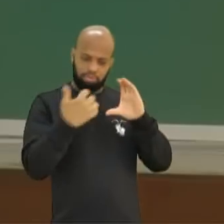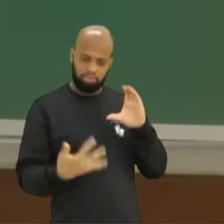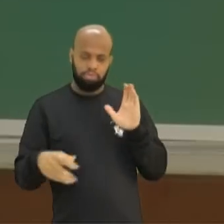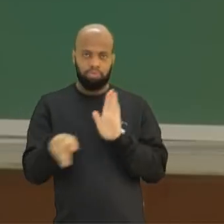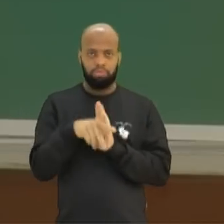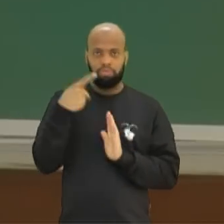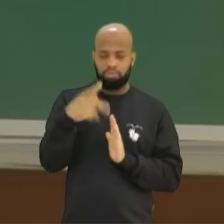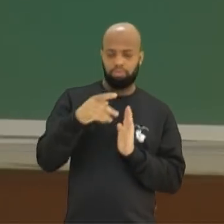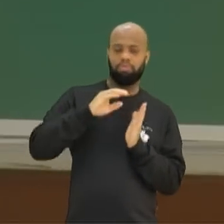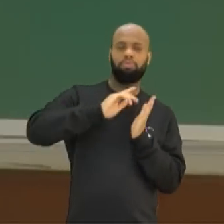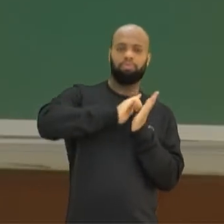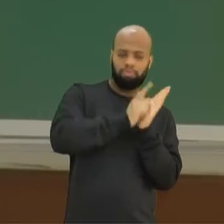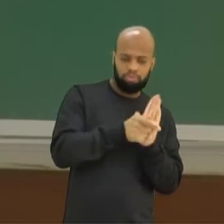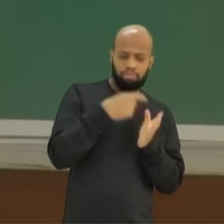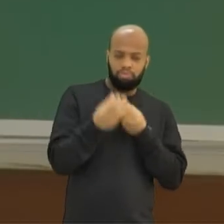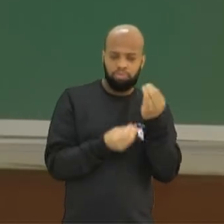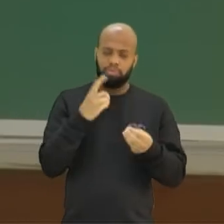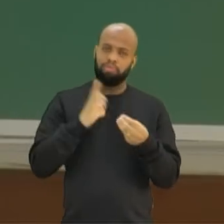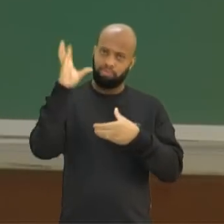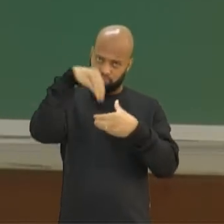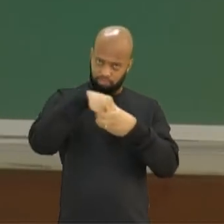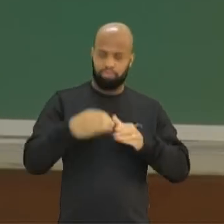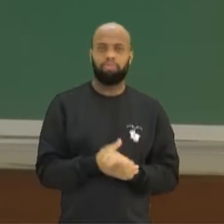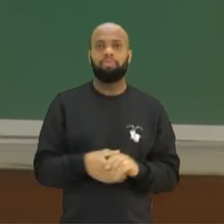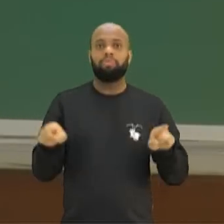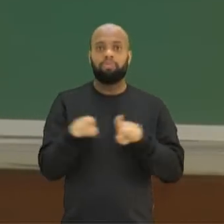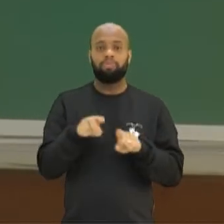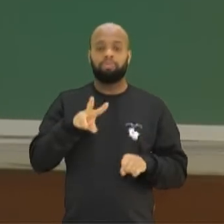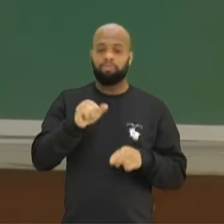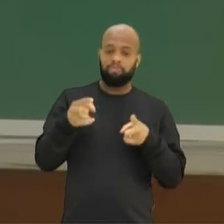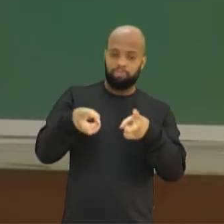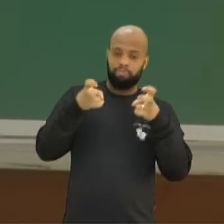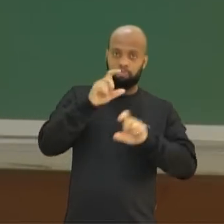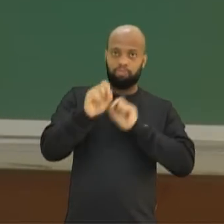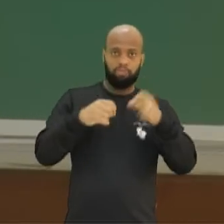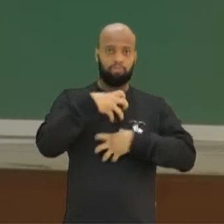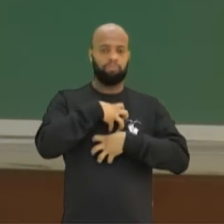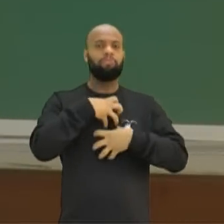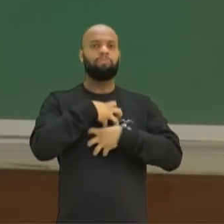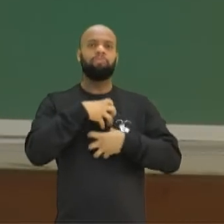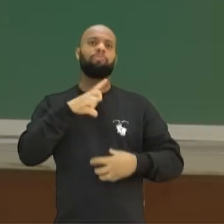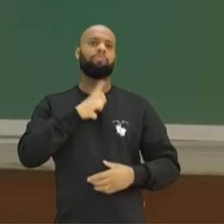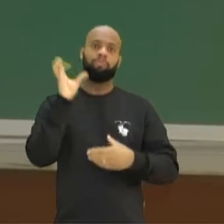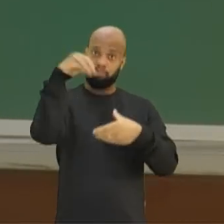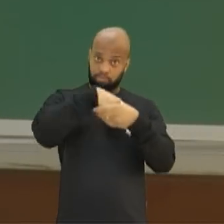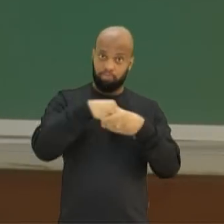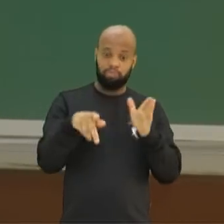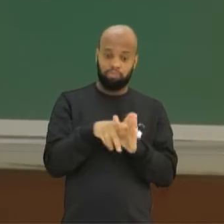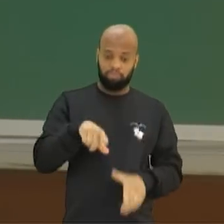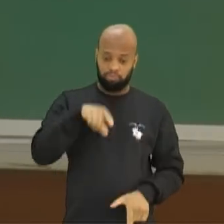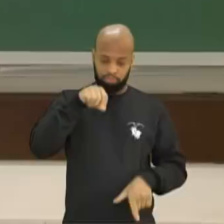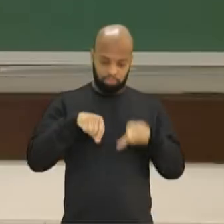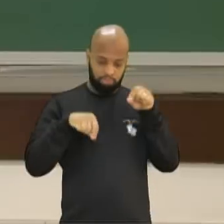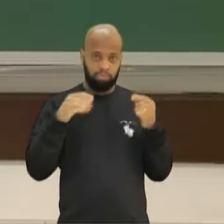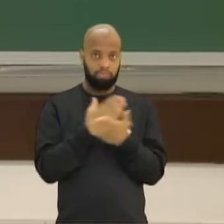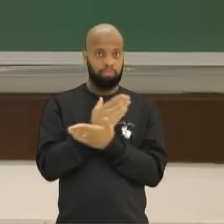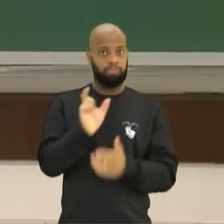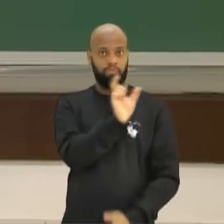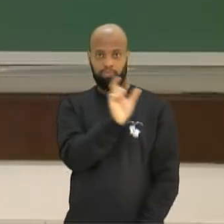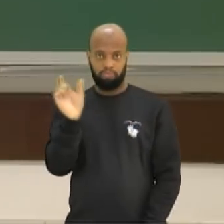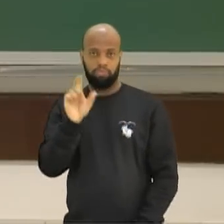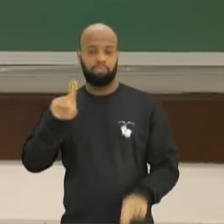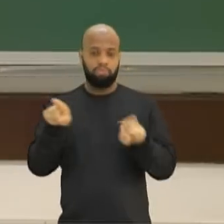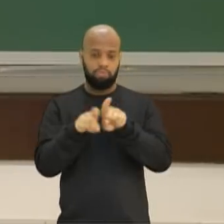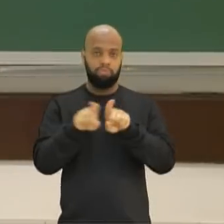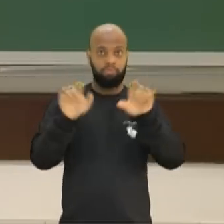características, como que esse gênero é composto. Vamos reconhecer o efeito de sentido decorrente da escolha de determinada palavra